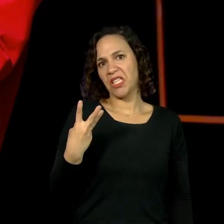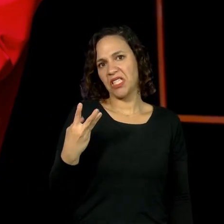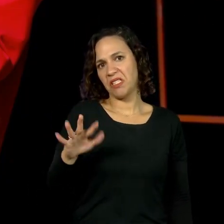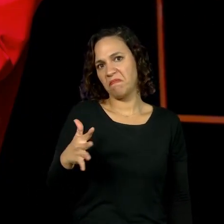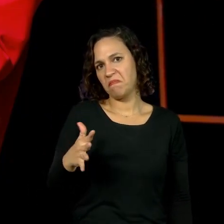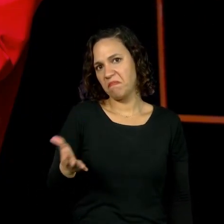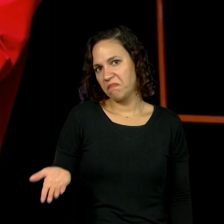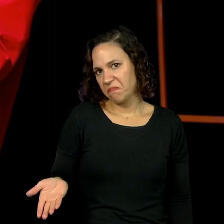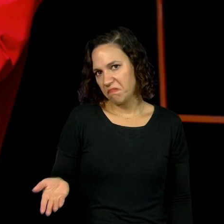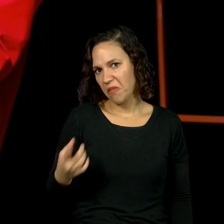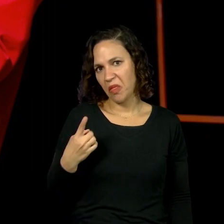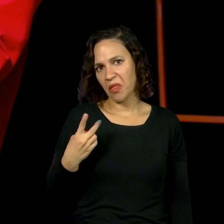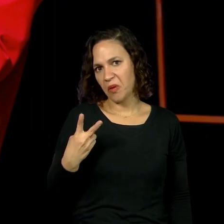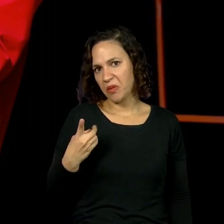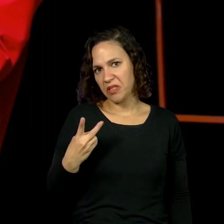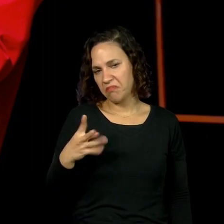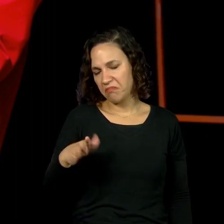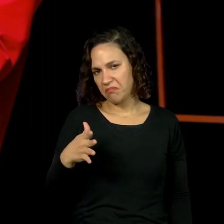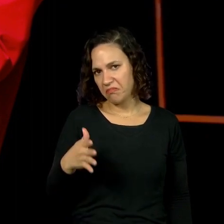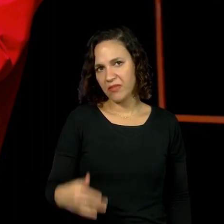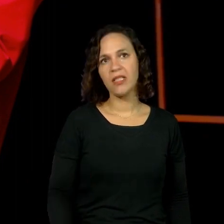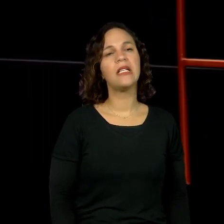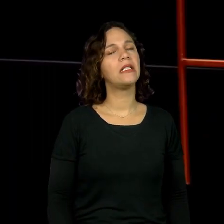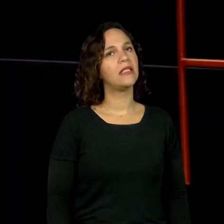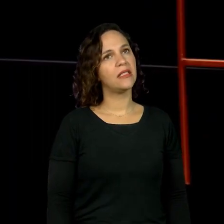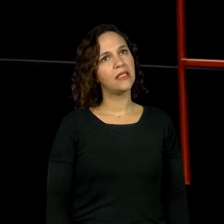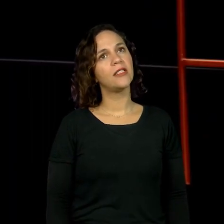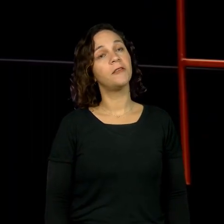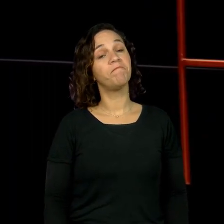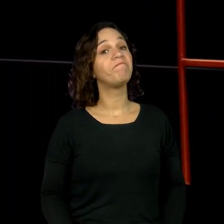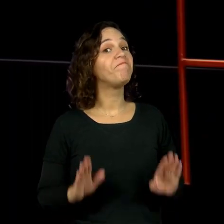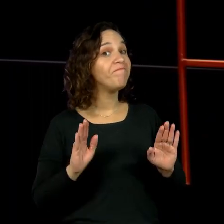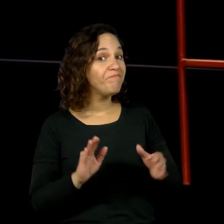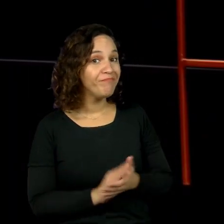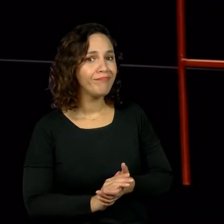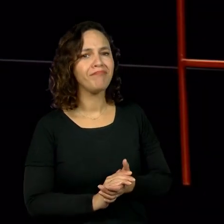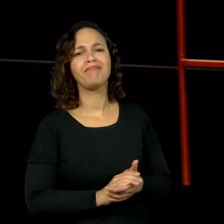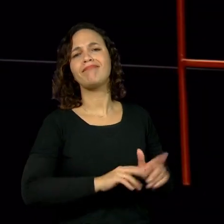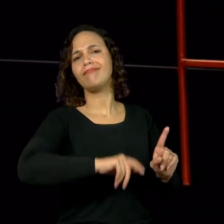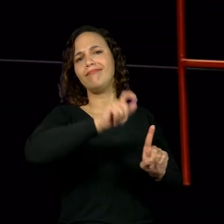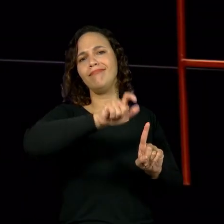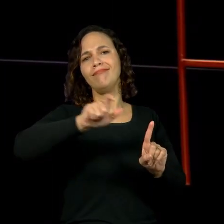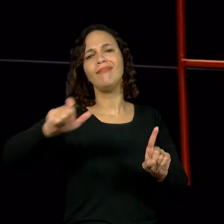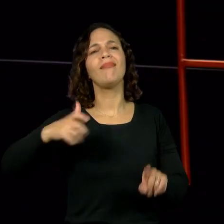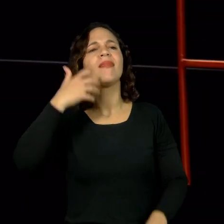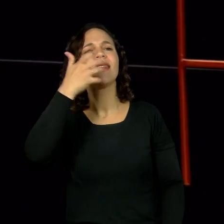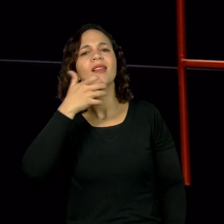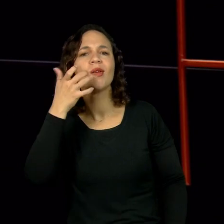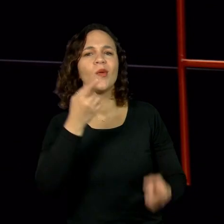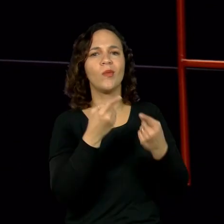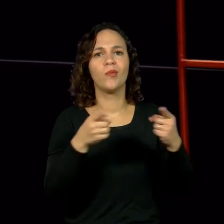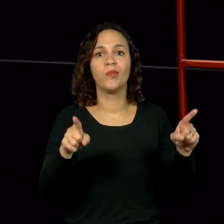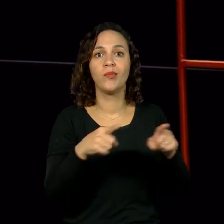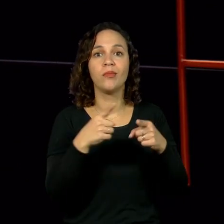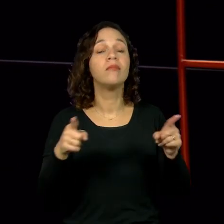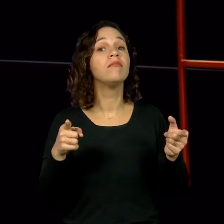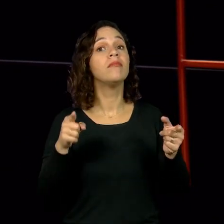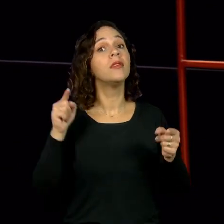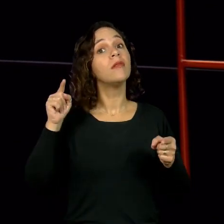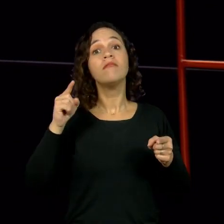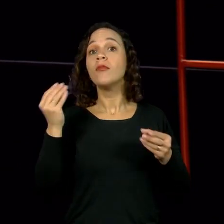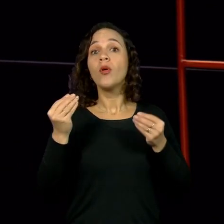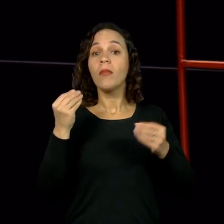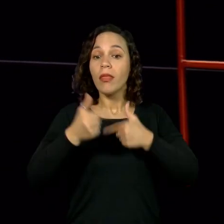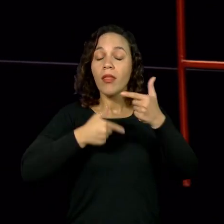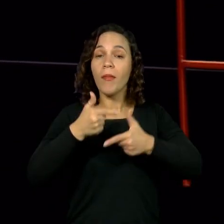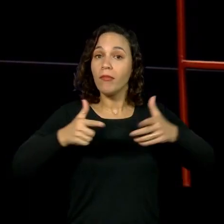que 12, 13 anos. Bom, Moisés, muitos cantores e grupos musicais tiveram um primeiro impulso em suas